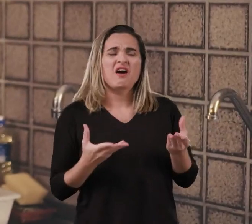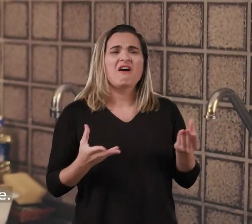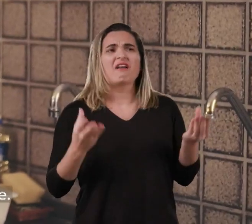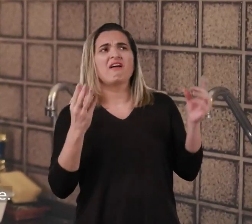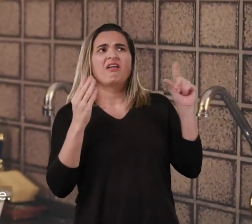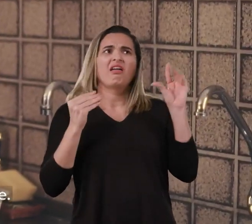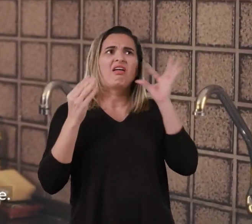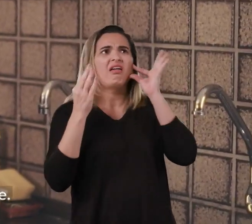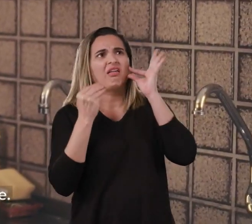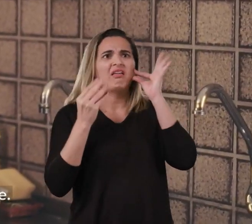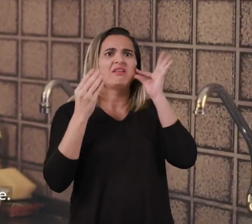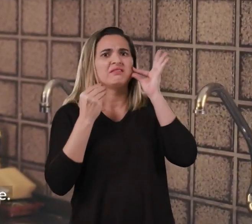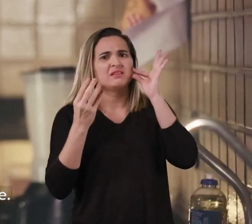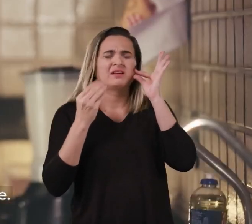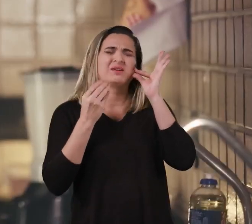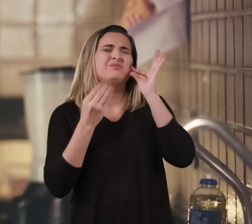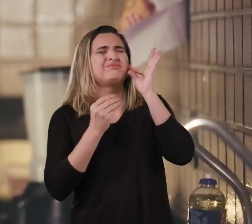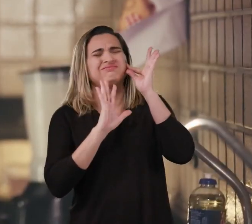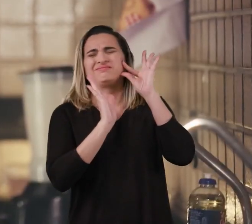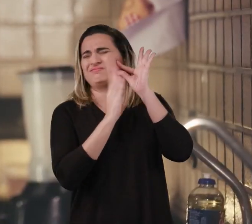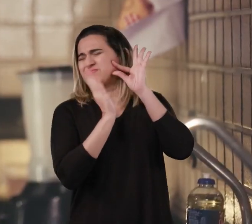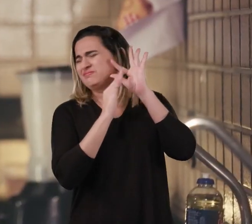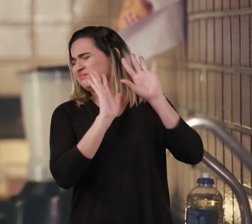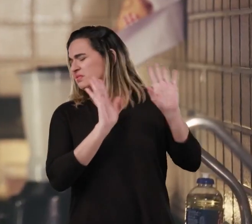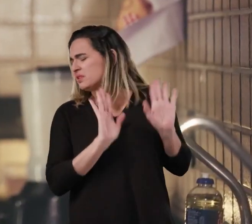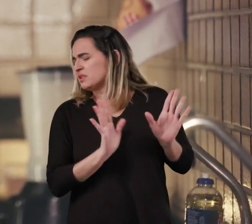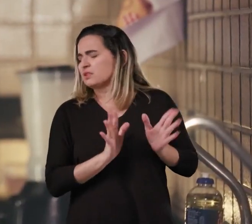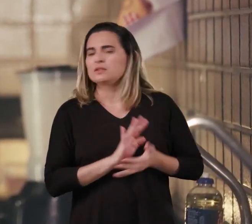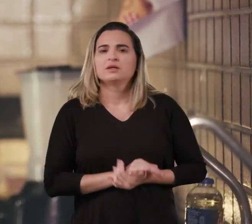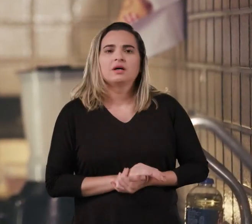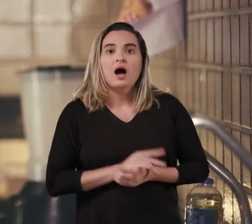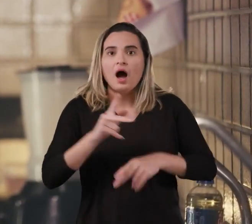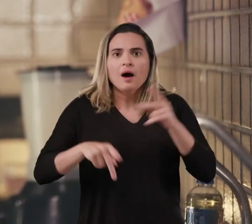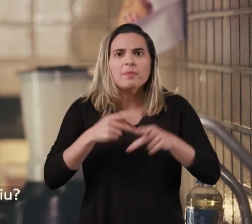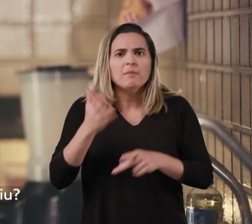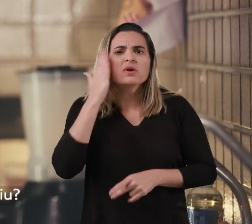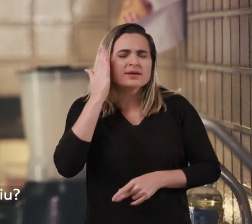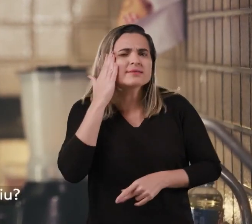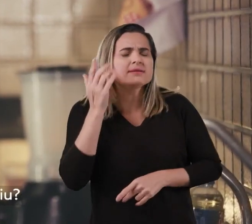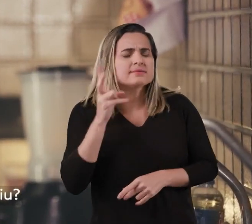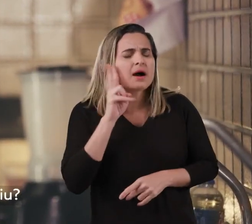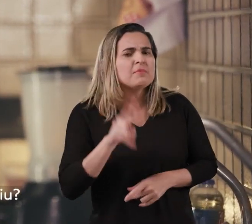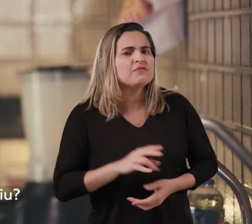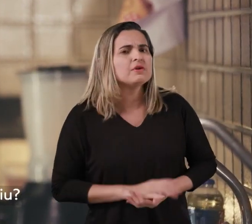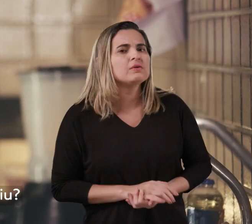você fica com essa conversinha mole. Homem, deste moído, o povo tá